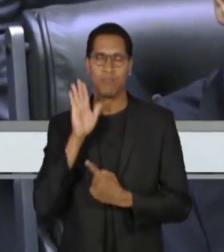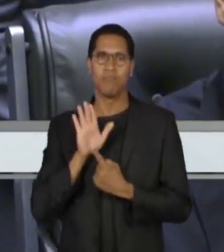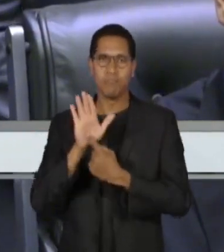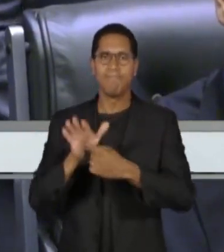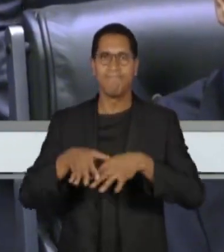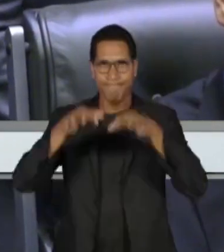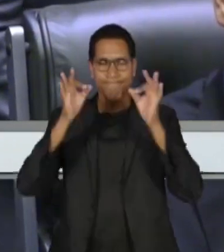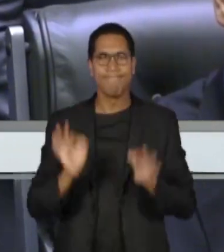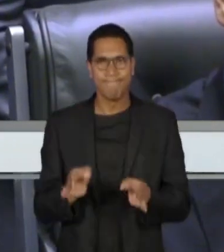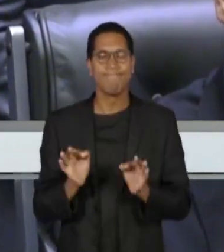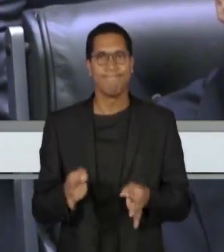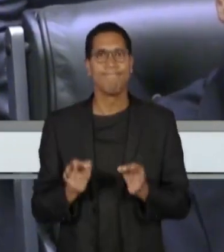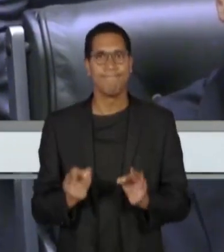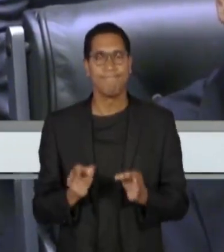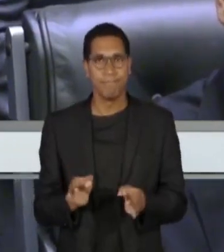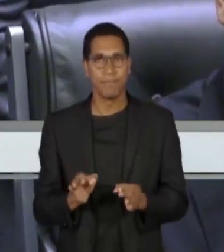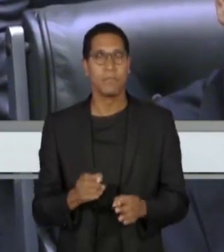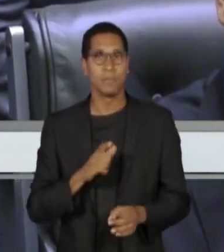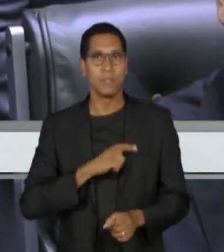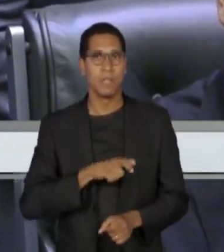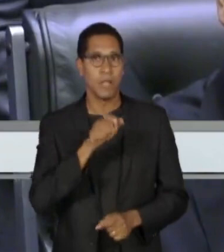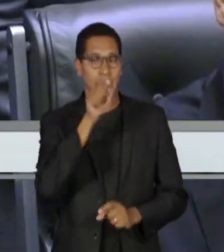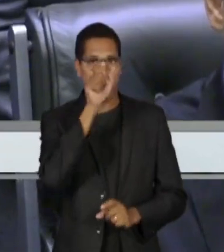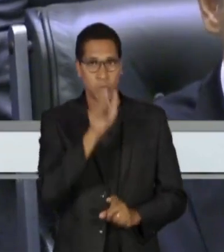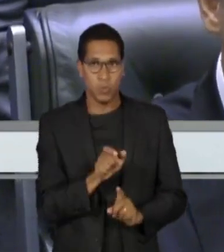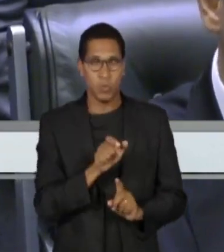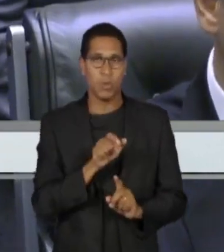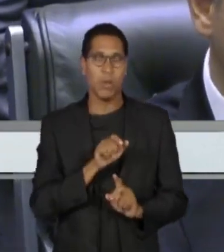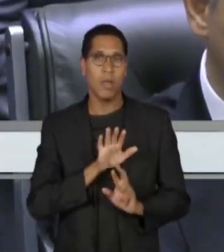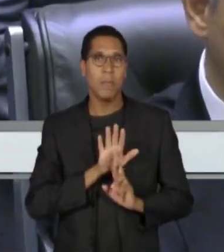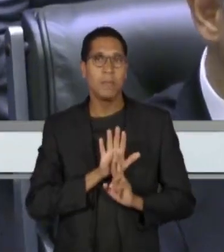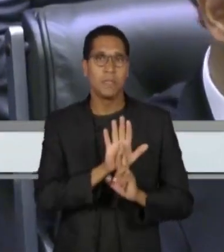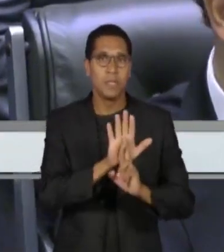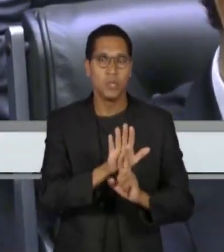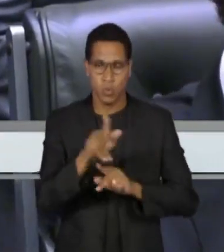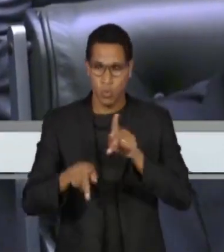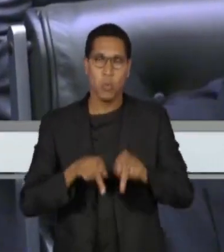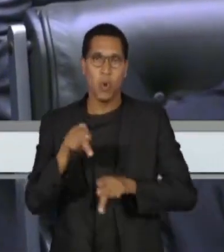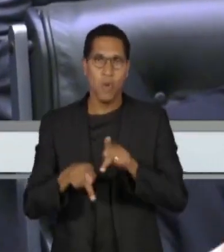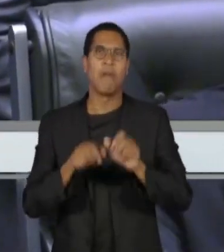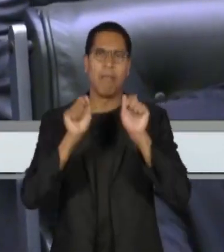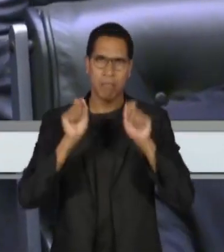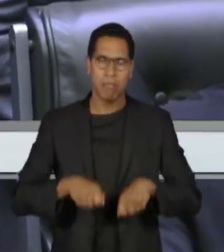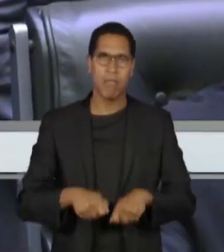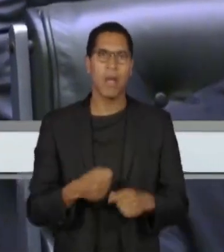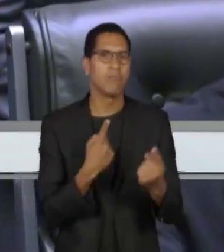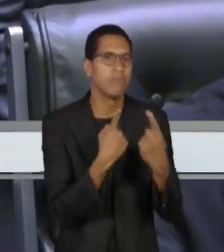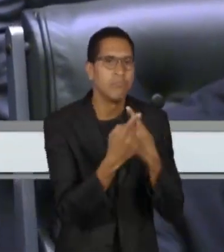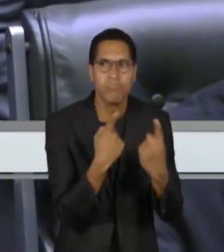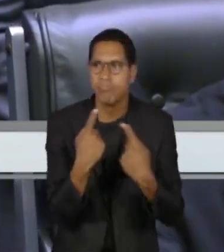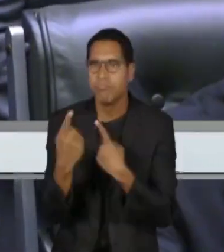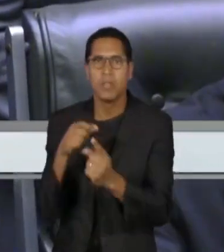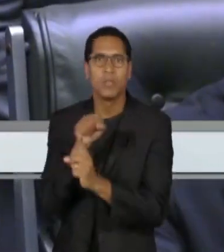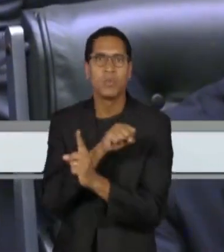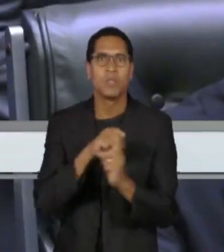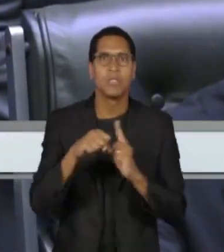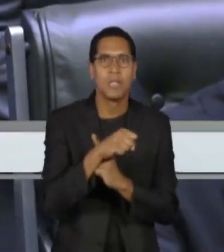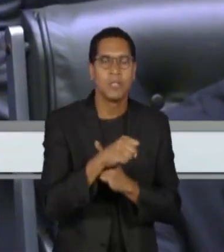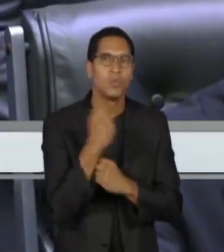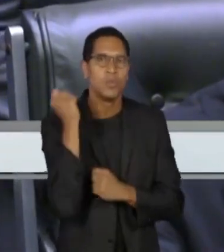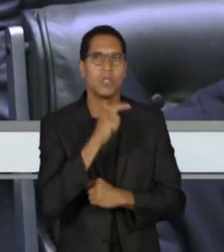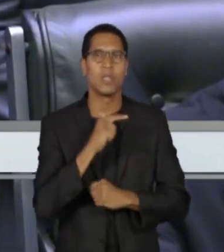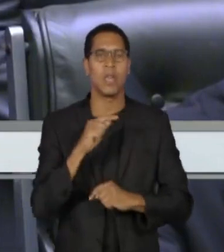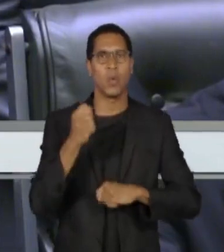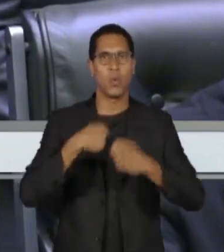demonstrado que um representante da classe trabalhadora podia, sim, dialogar com a sociedade para promover o